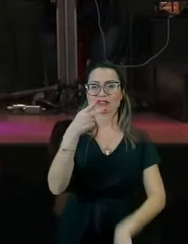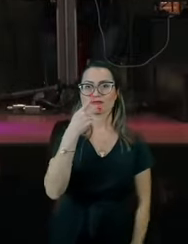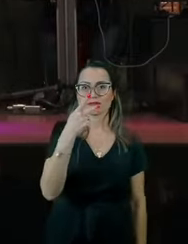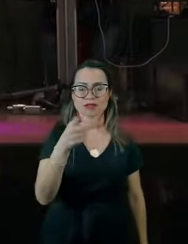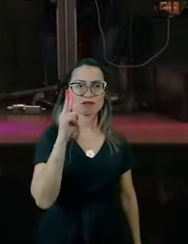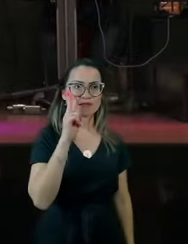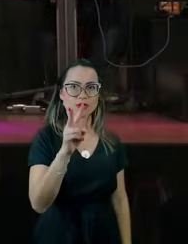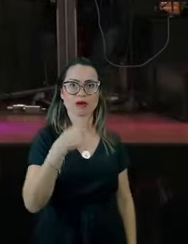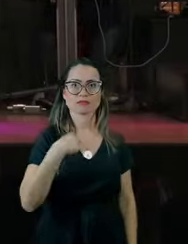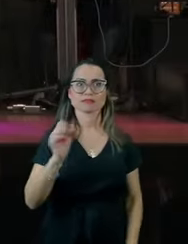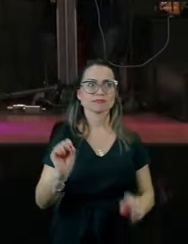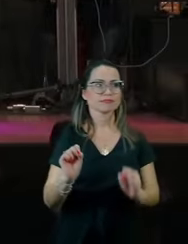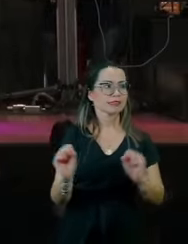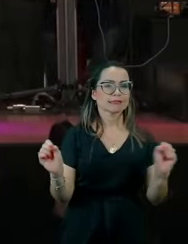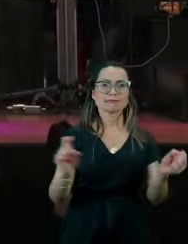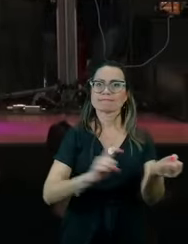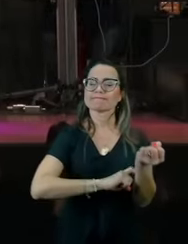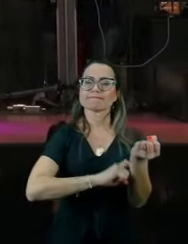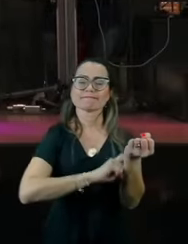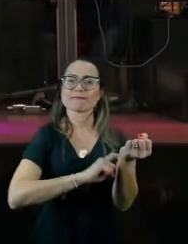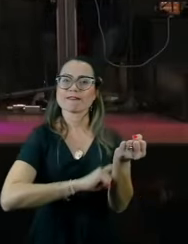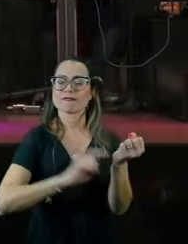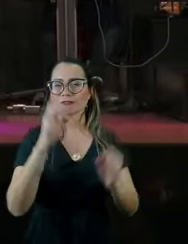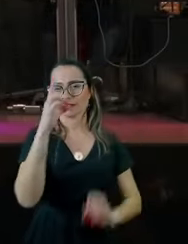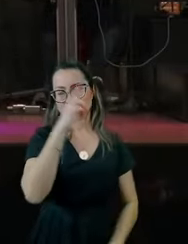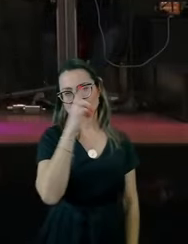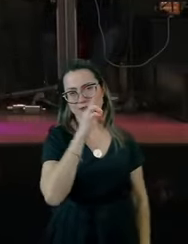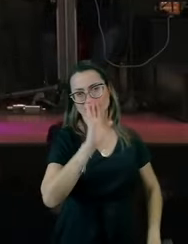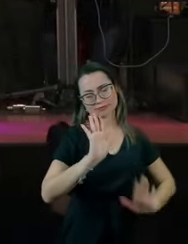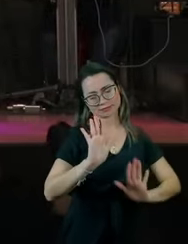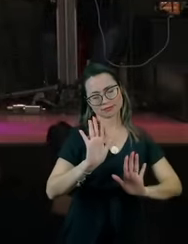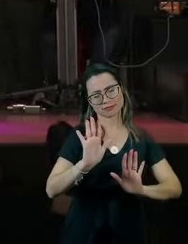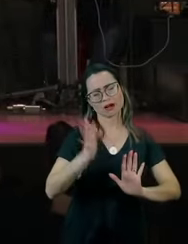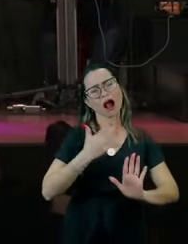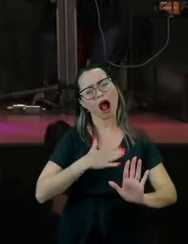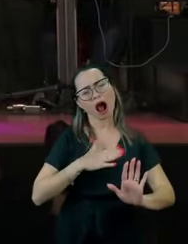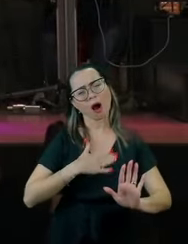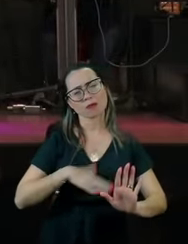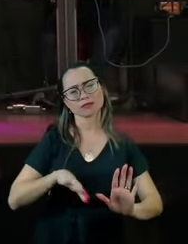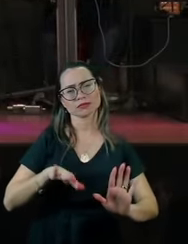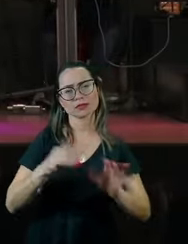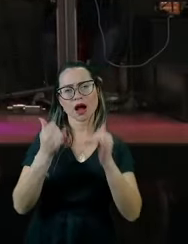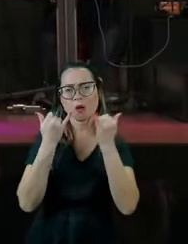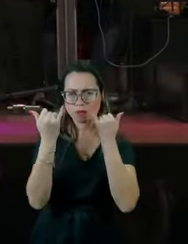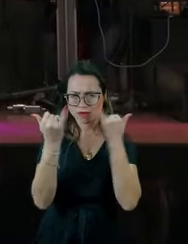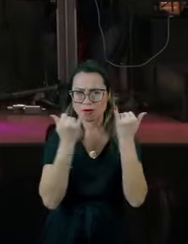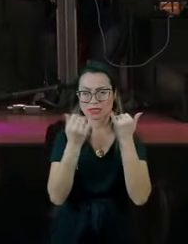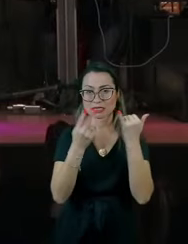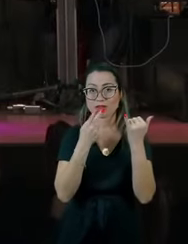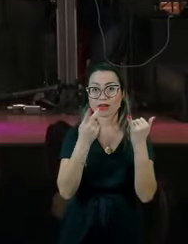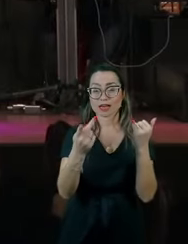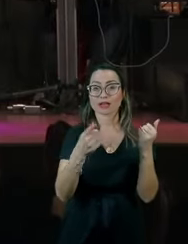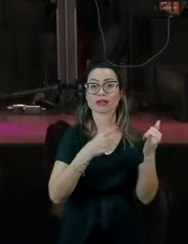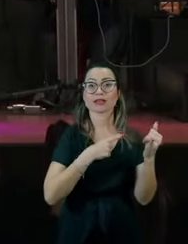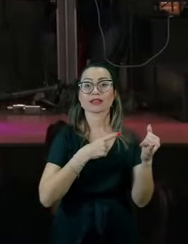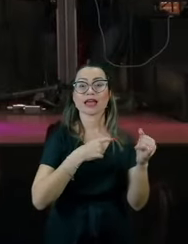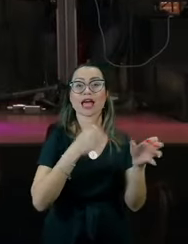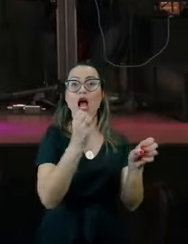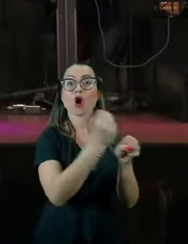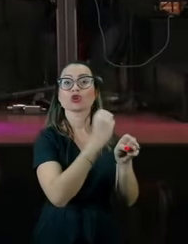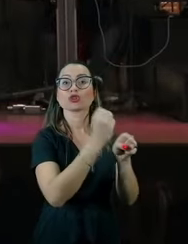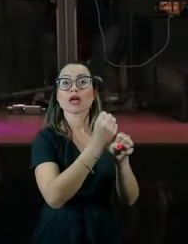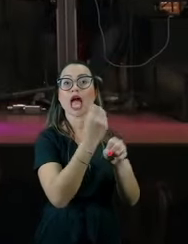domingo. Sabe como é que são as línguas, né? Eu não estava revoltada. Eu dei um recado aqui falando que a gente tem que construir 8 salas para o